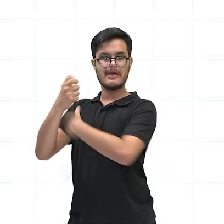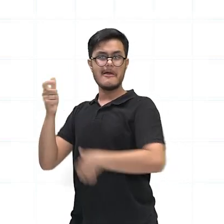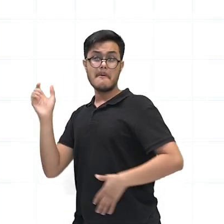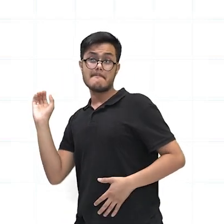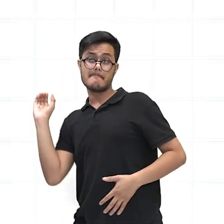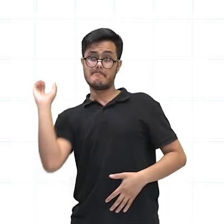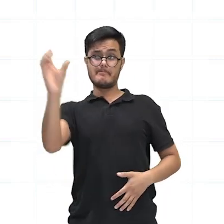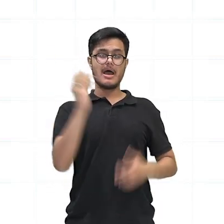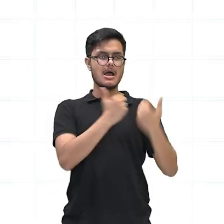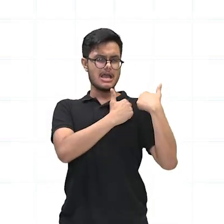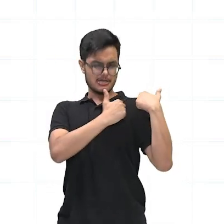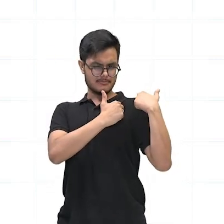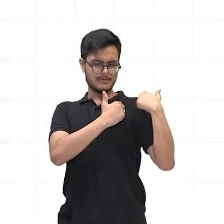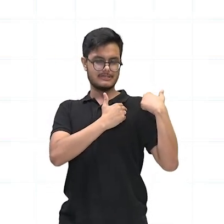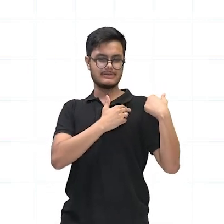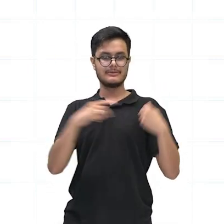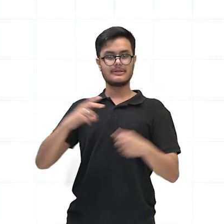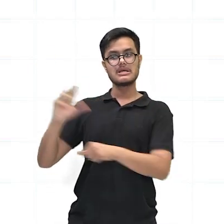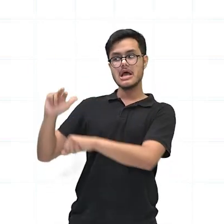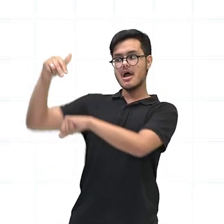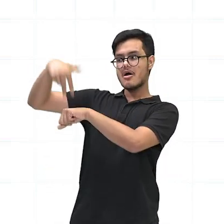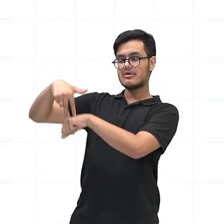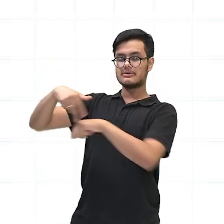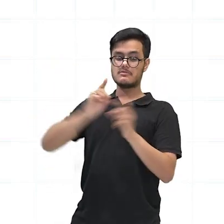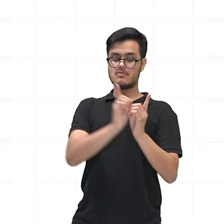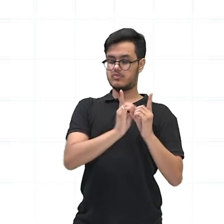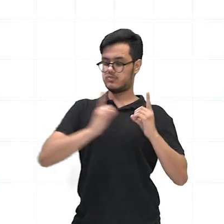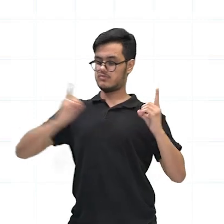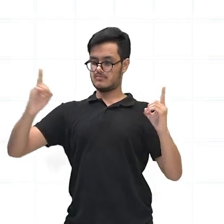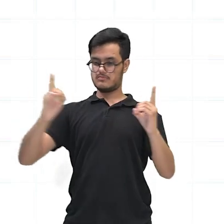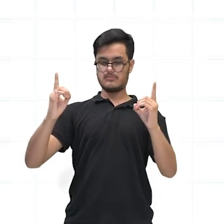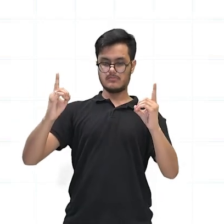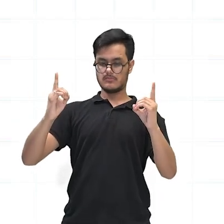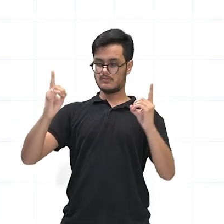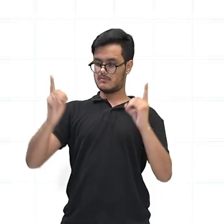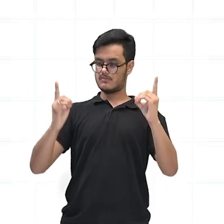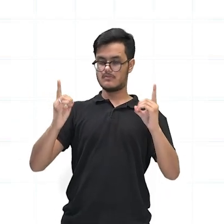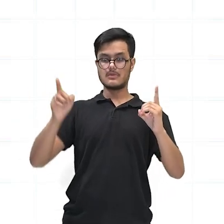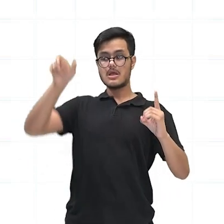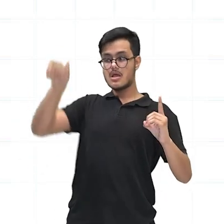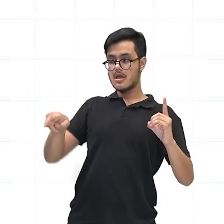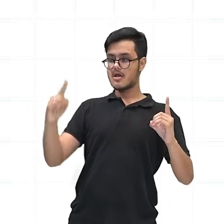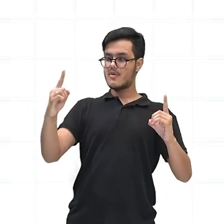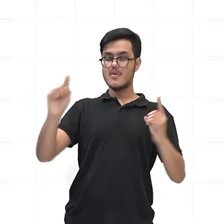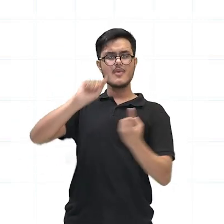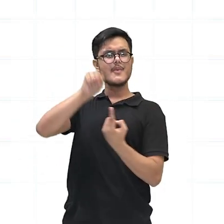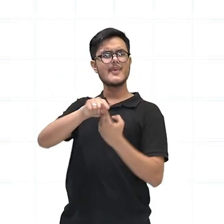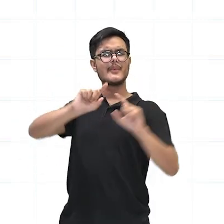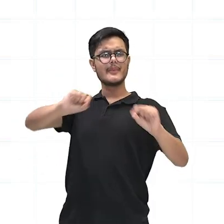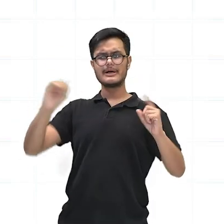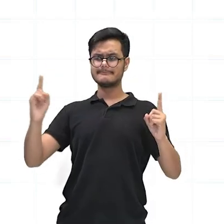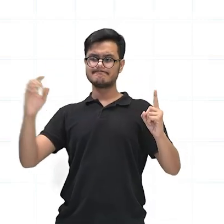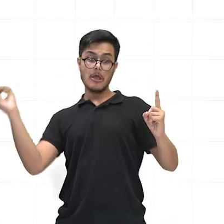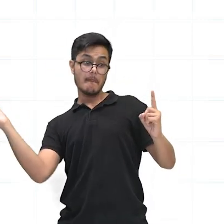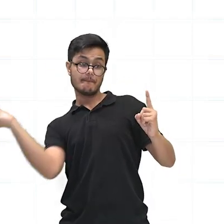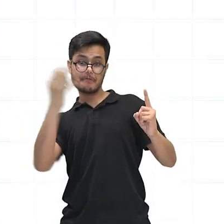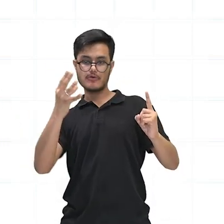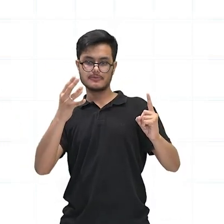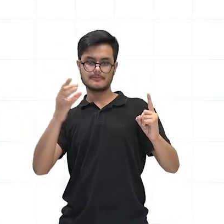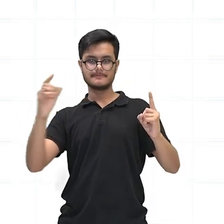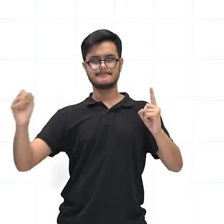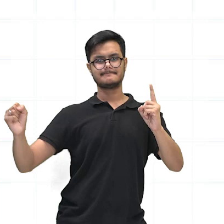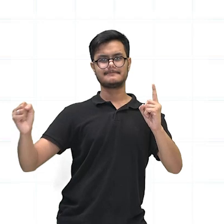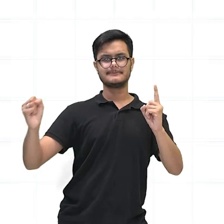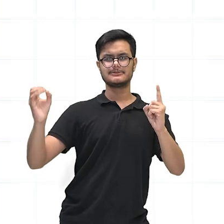assim posicionado no lado oposto ao do rebatedor, e o seu objetivo é arremessar a bola